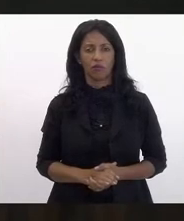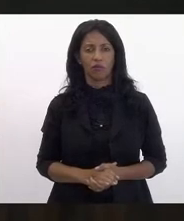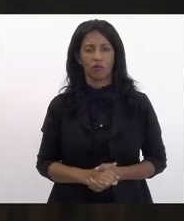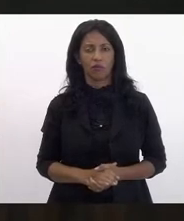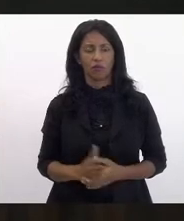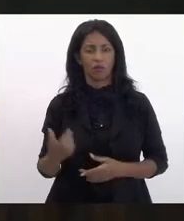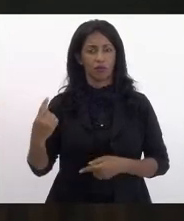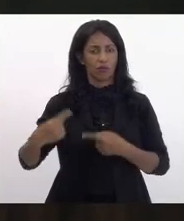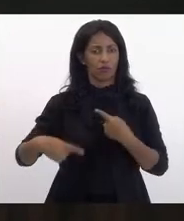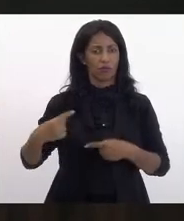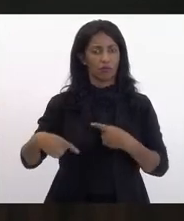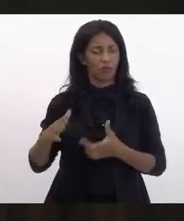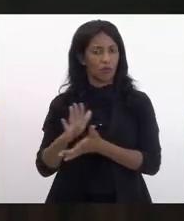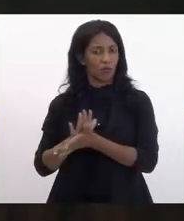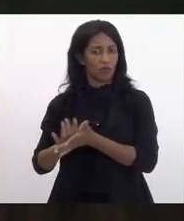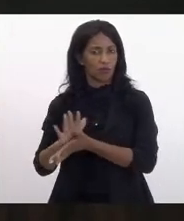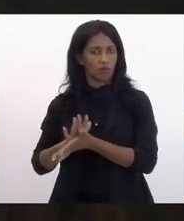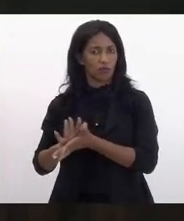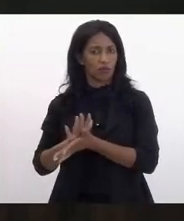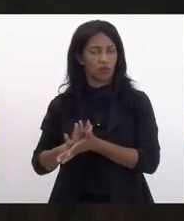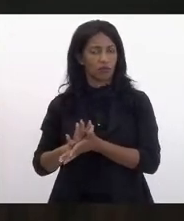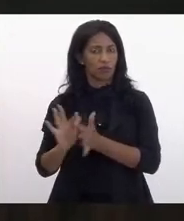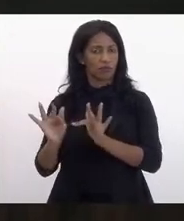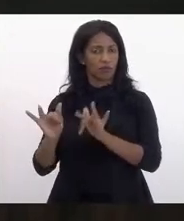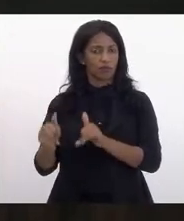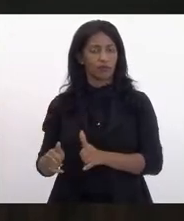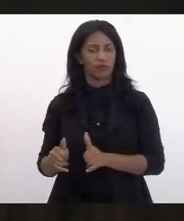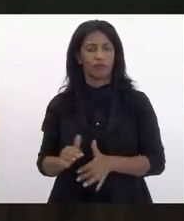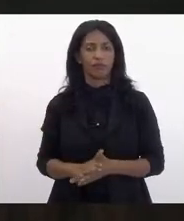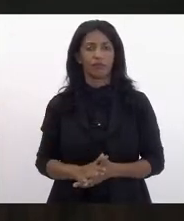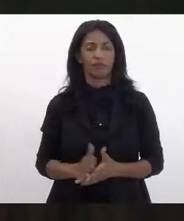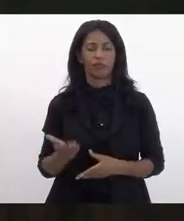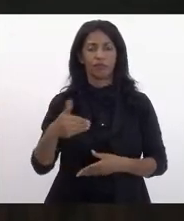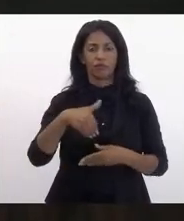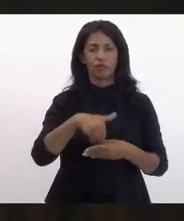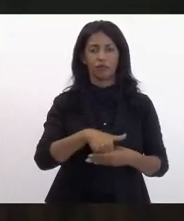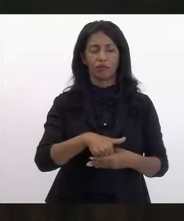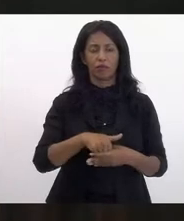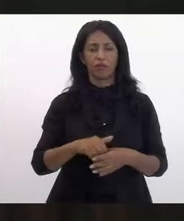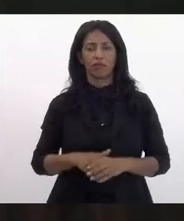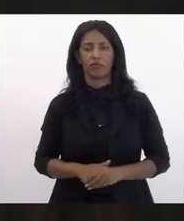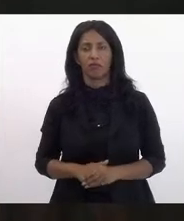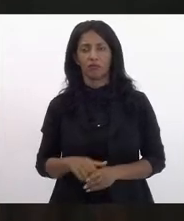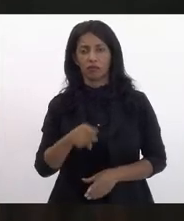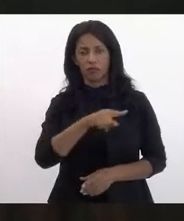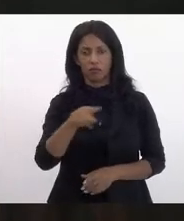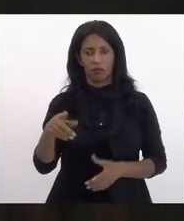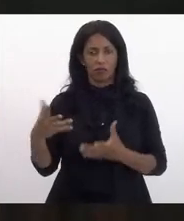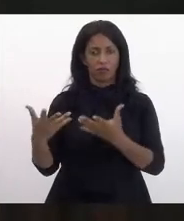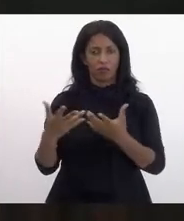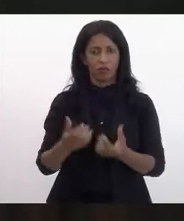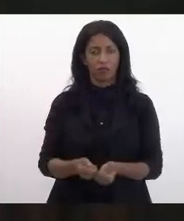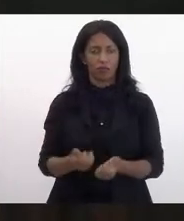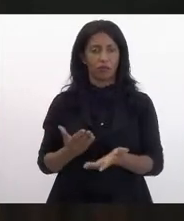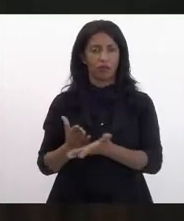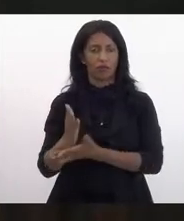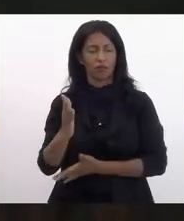Em discussão, não havendo quem queira discutir, encerrada a discussão, em votação, Os senhores que aprovam permaneçam como